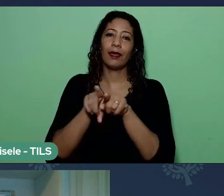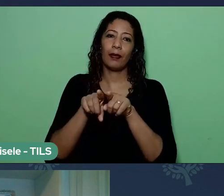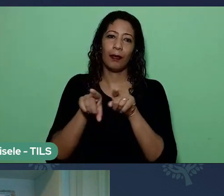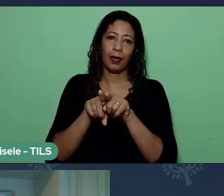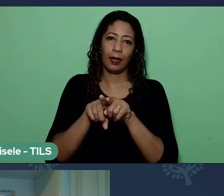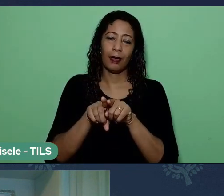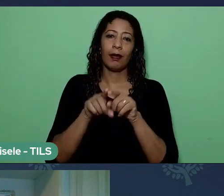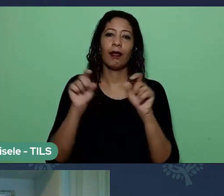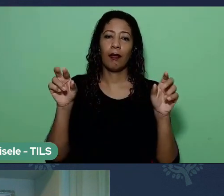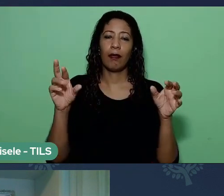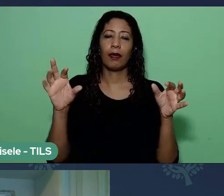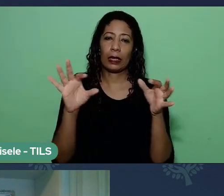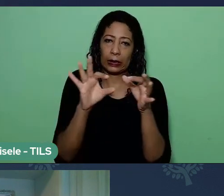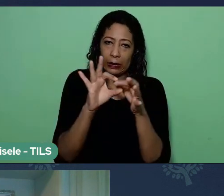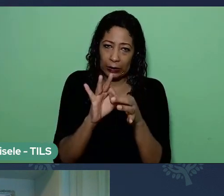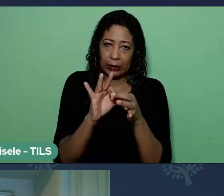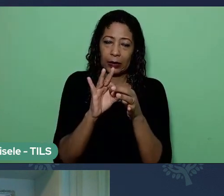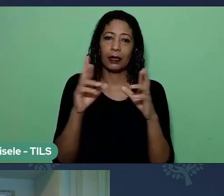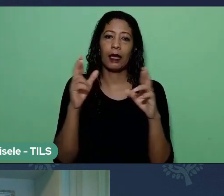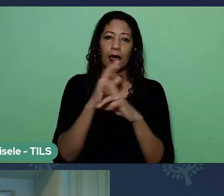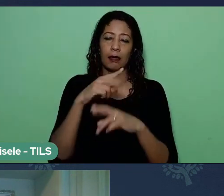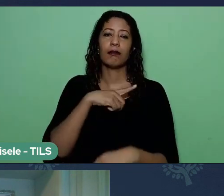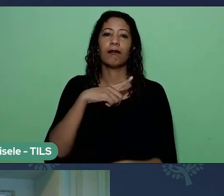forte associação entre essas duas coisas.